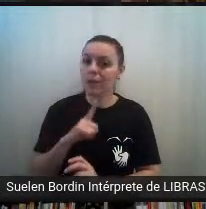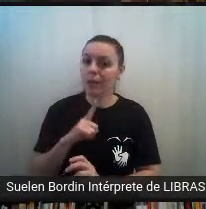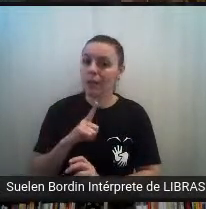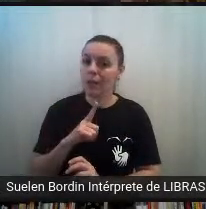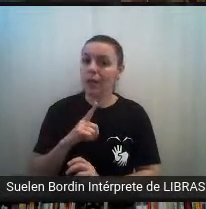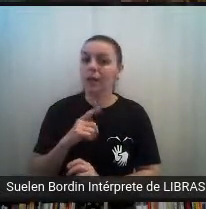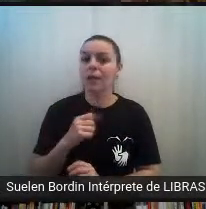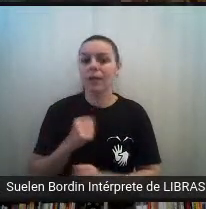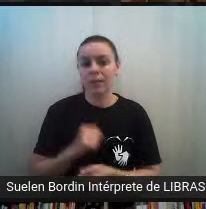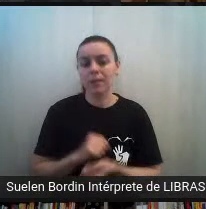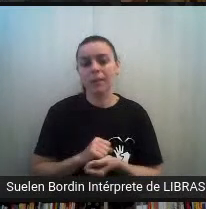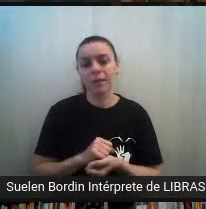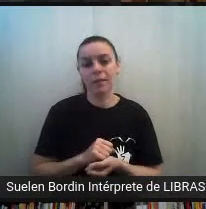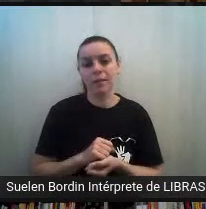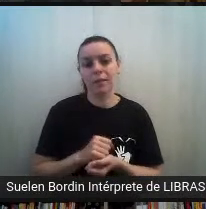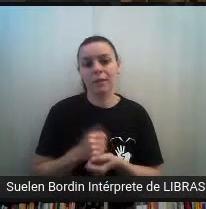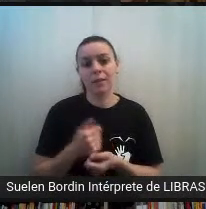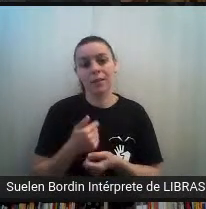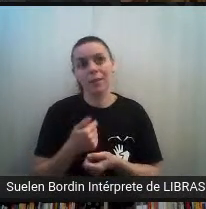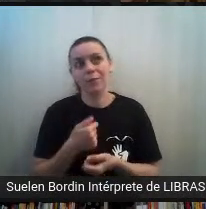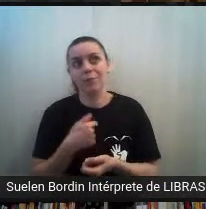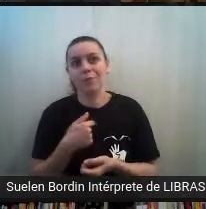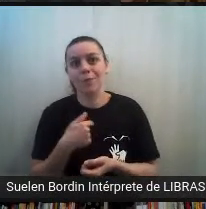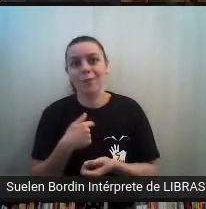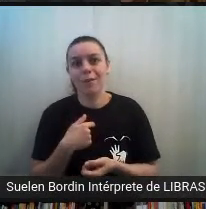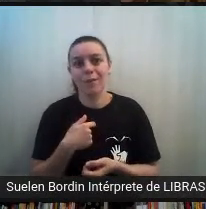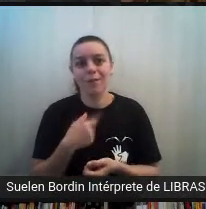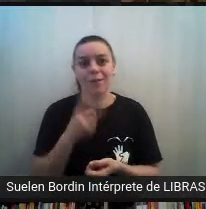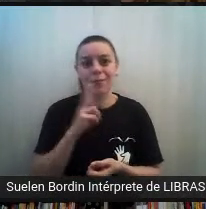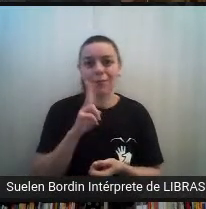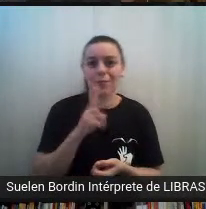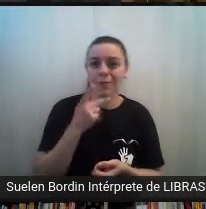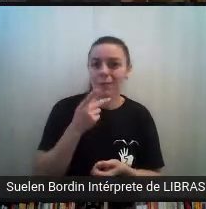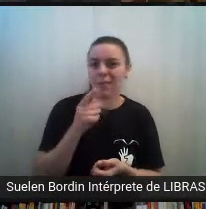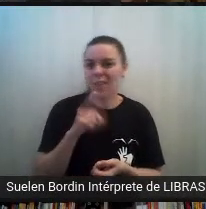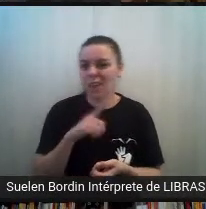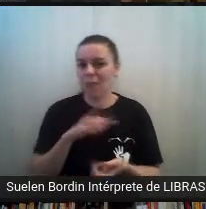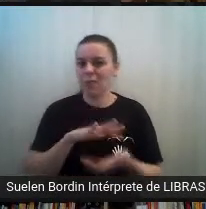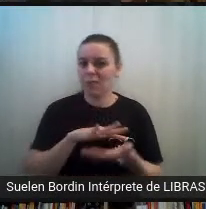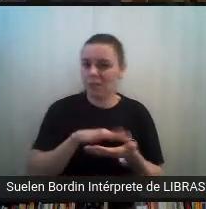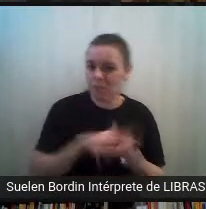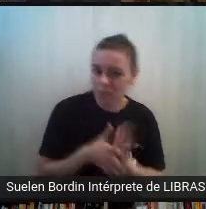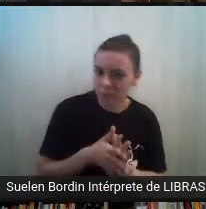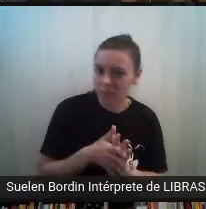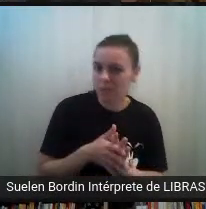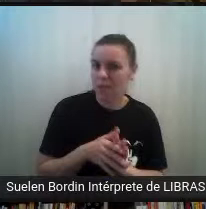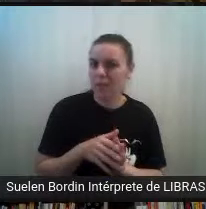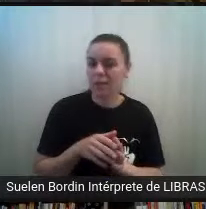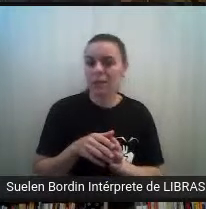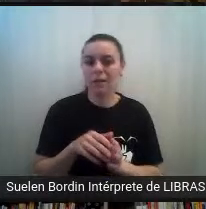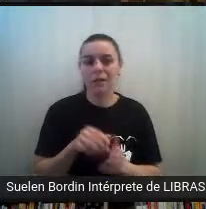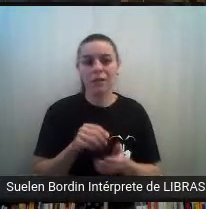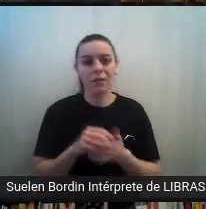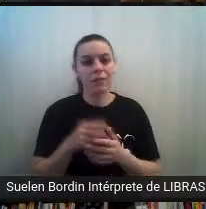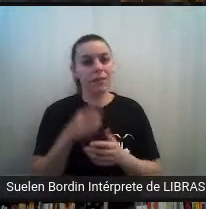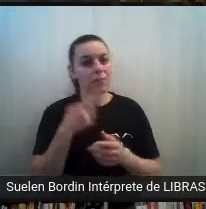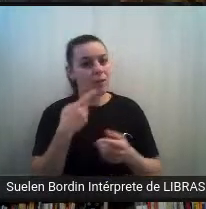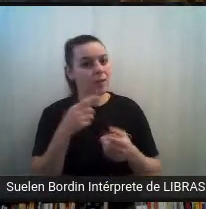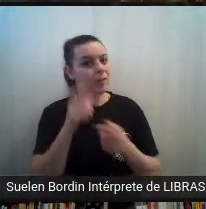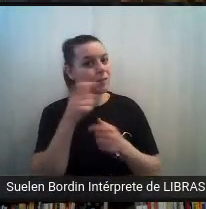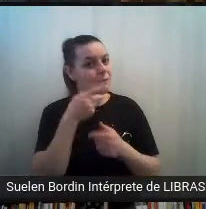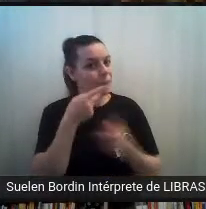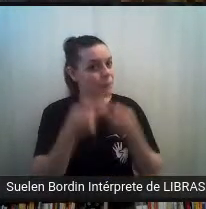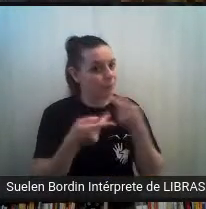né? Então, eu não vou negar que exista uma discriminação, que existam vários relatos ali em relação a